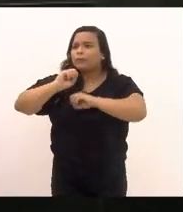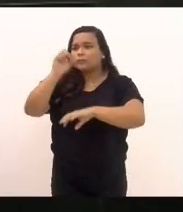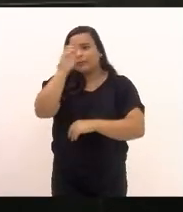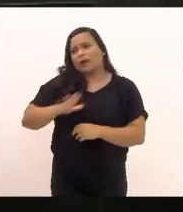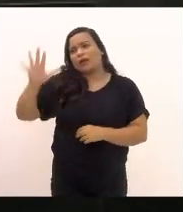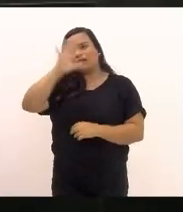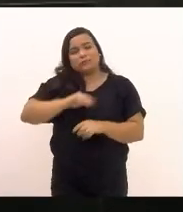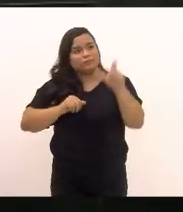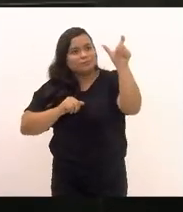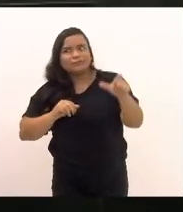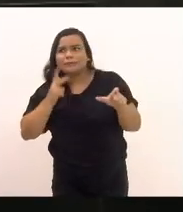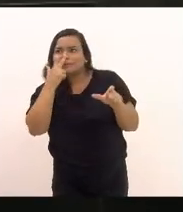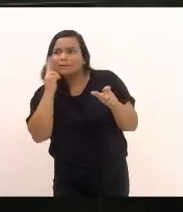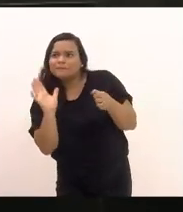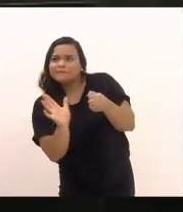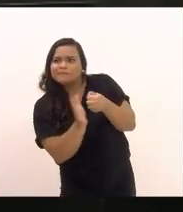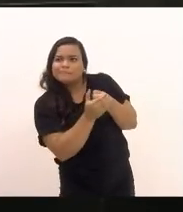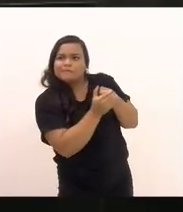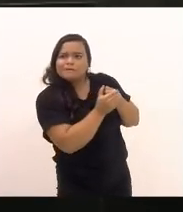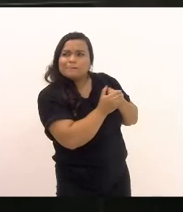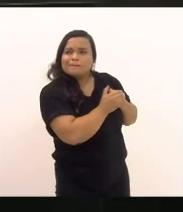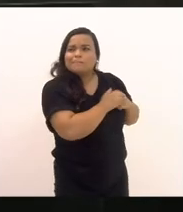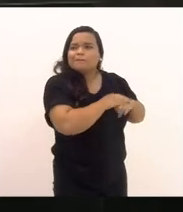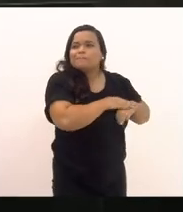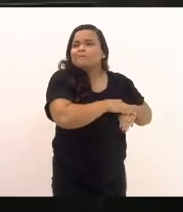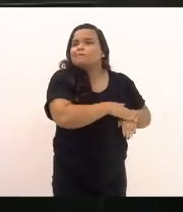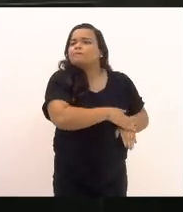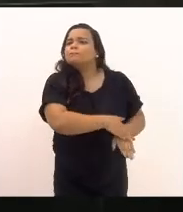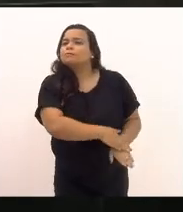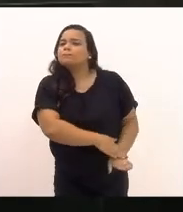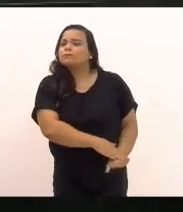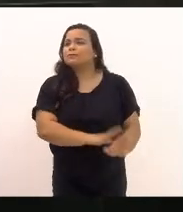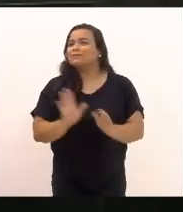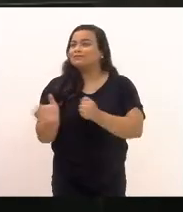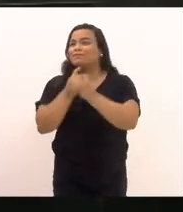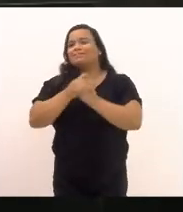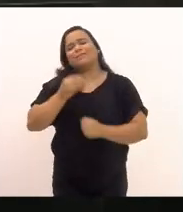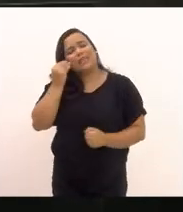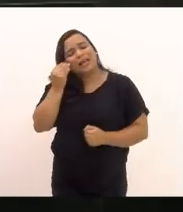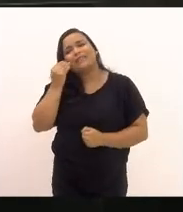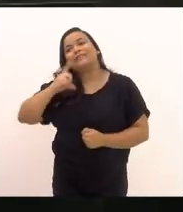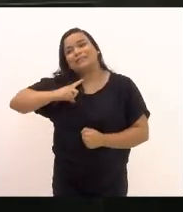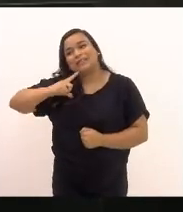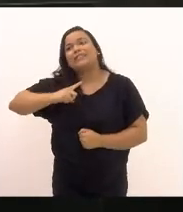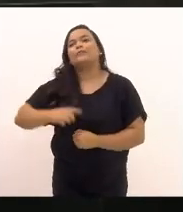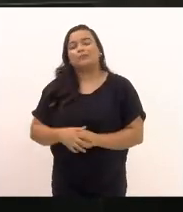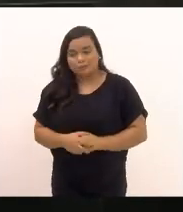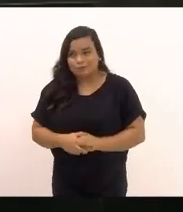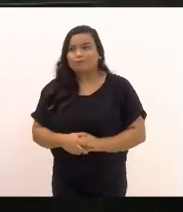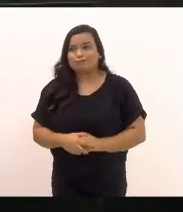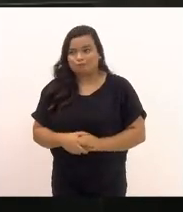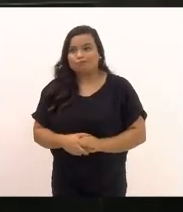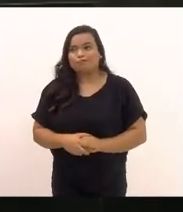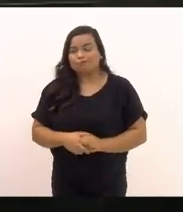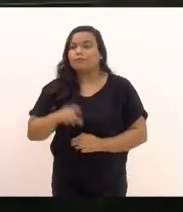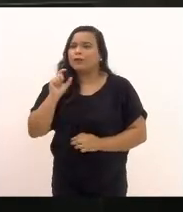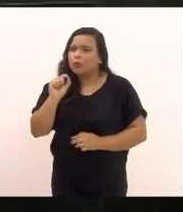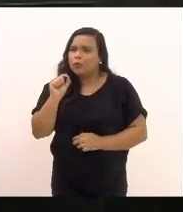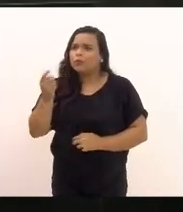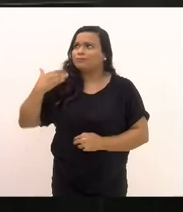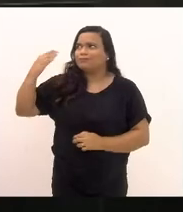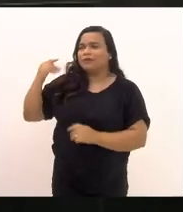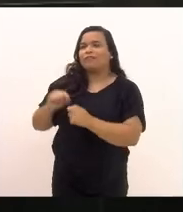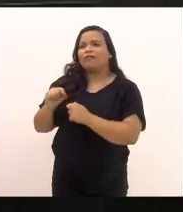eles tentam, no fundo, dissimular, né, tentam esconder o que fizeram